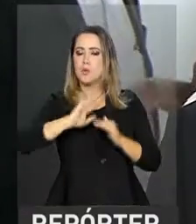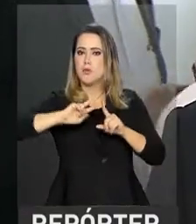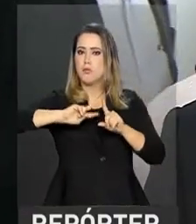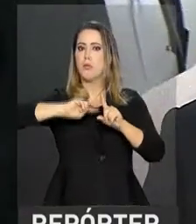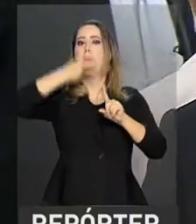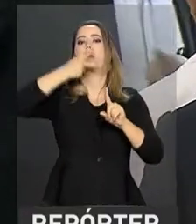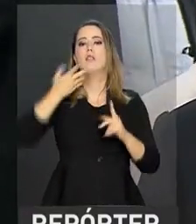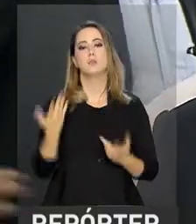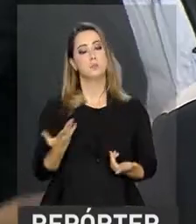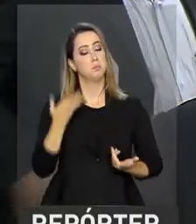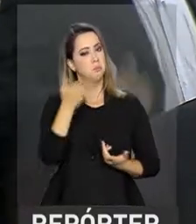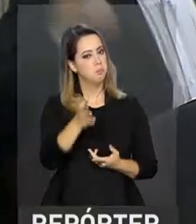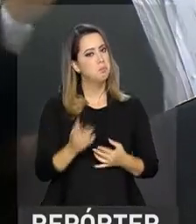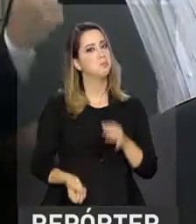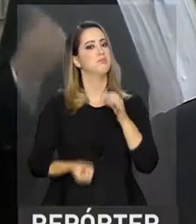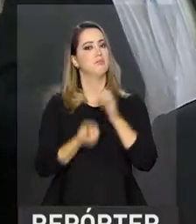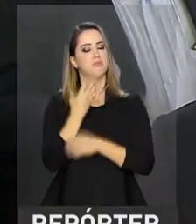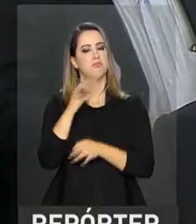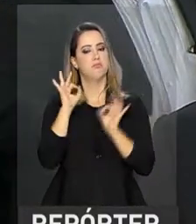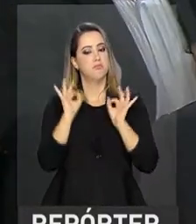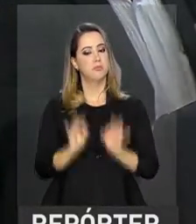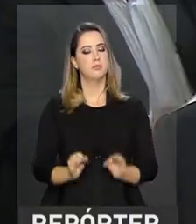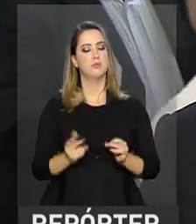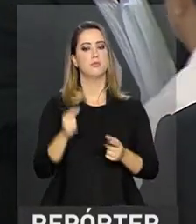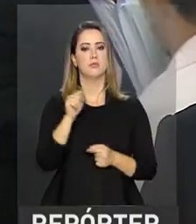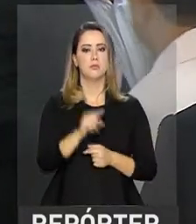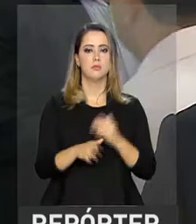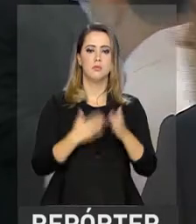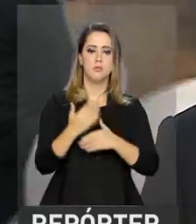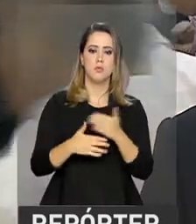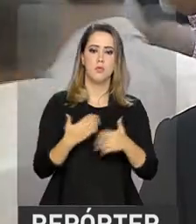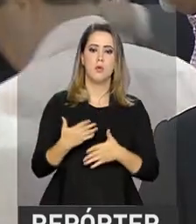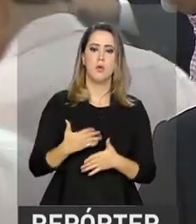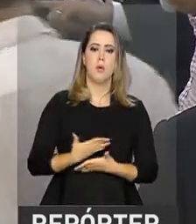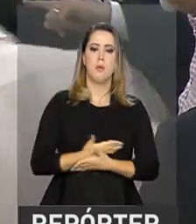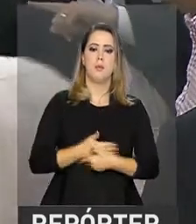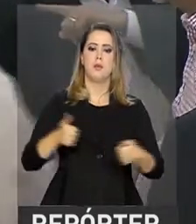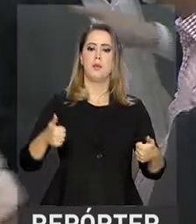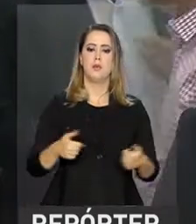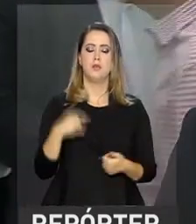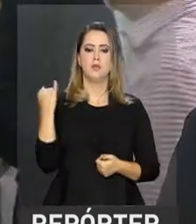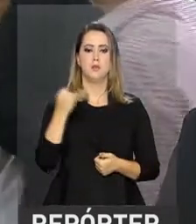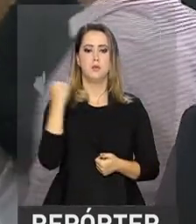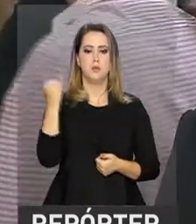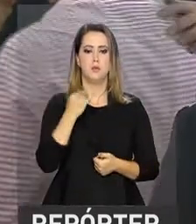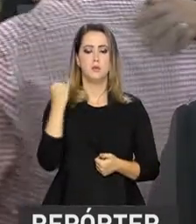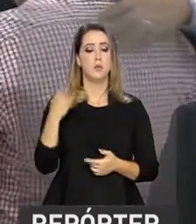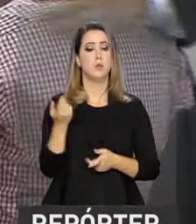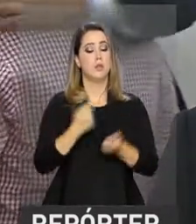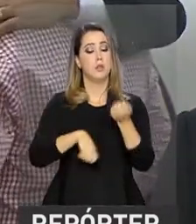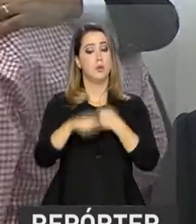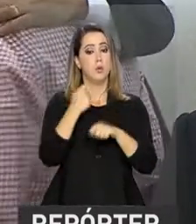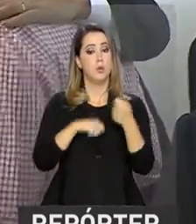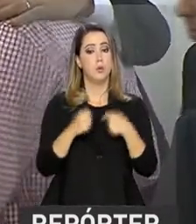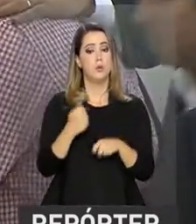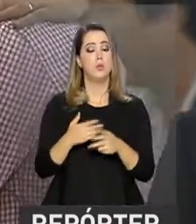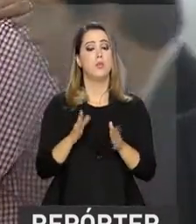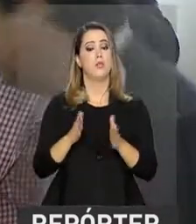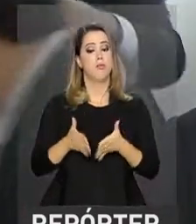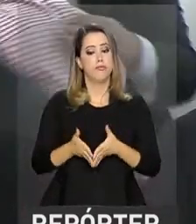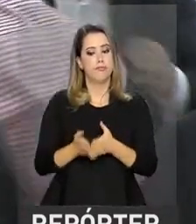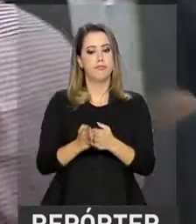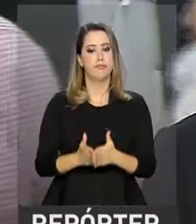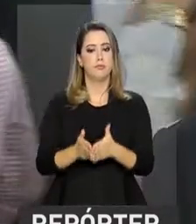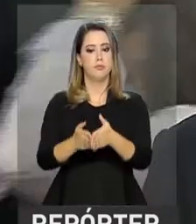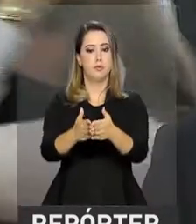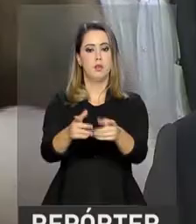isso vai gerar, sem dúvida nenhuma, uma melhoria muito grande na competitividade, na economia do Porto do Rio, e